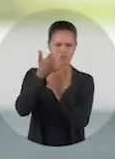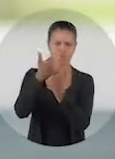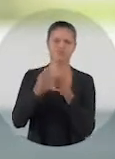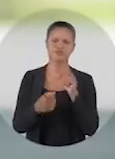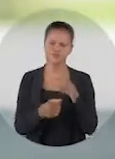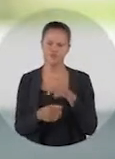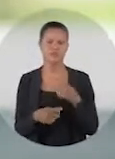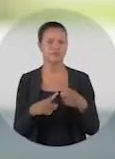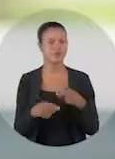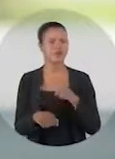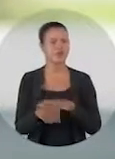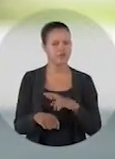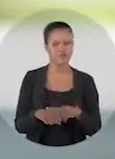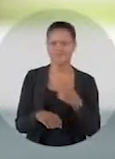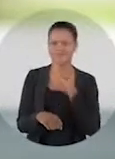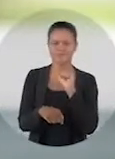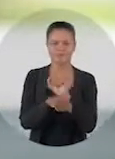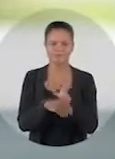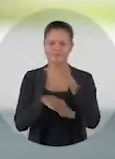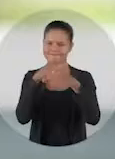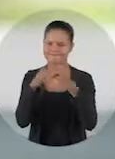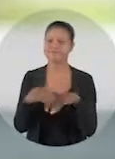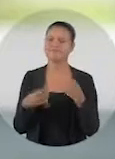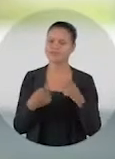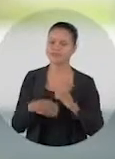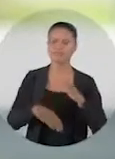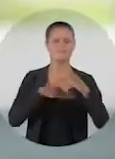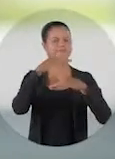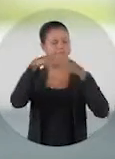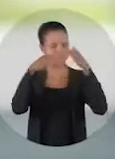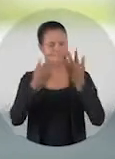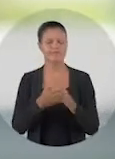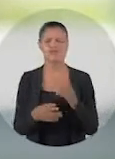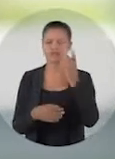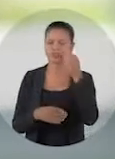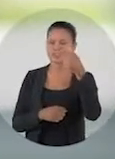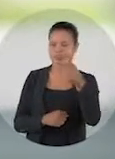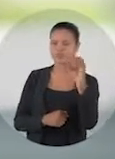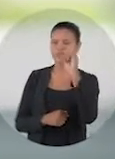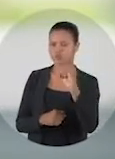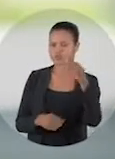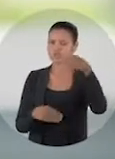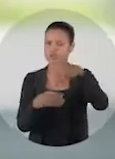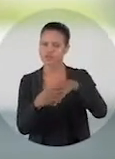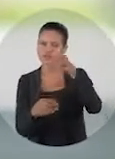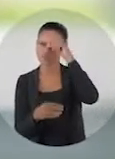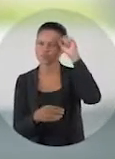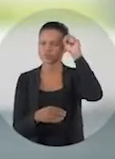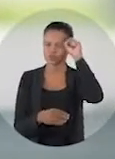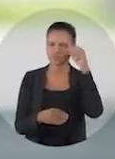um de vocês, porque Roraima não pode parar de crescer e se desenvolver. No dia 7 de outubro, vote